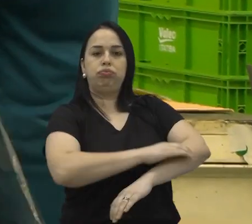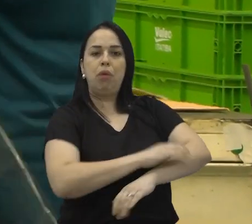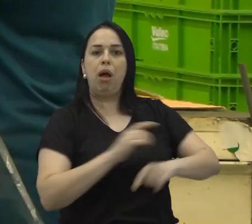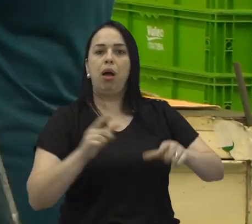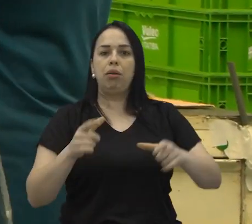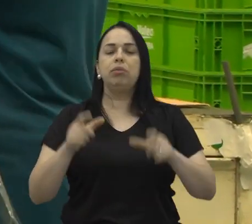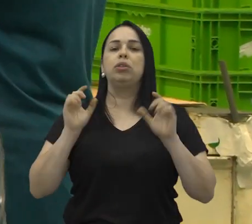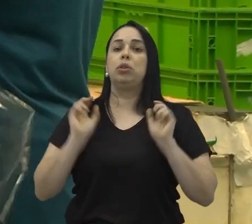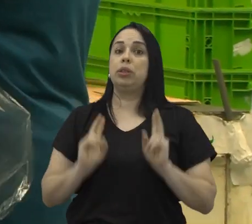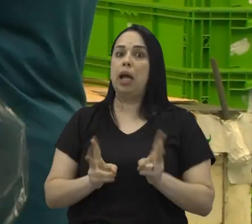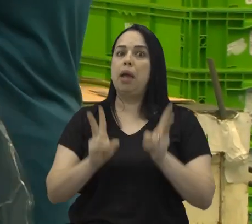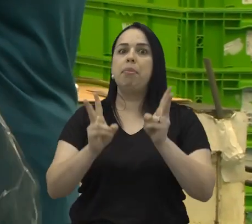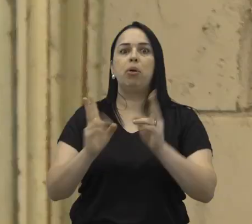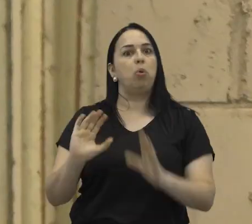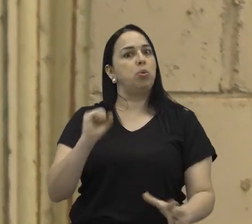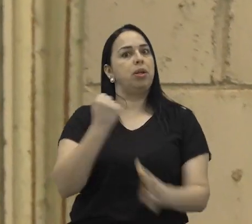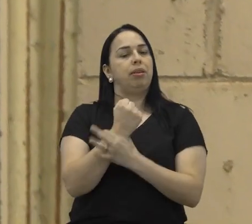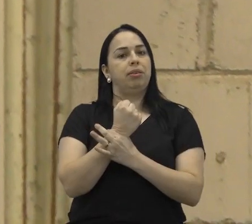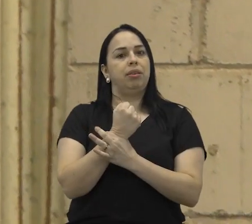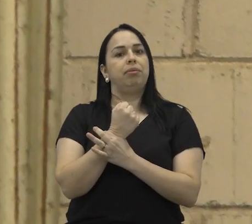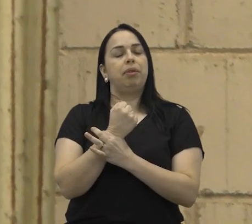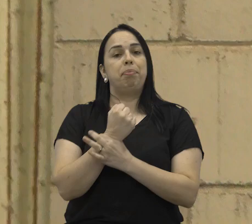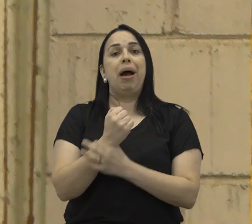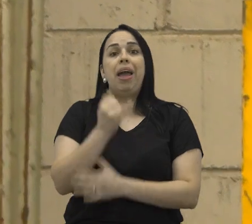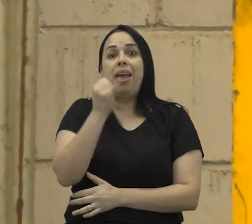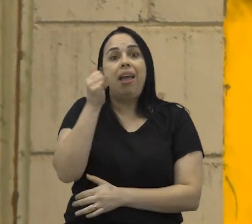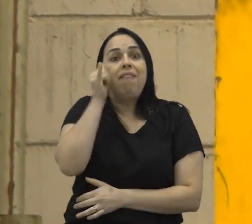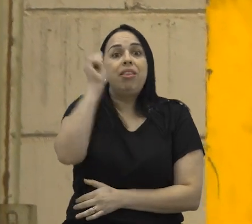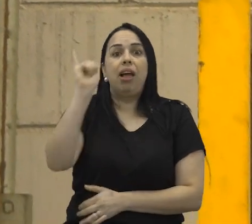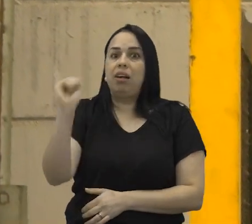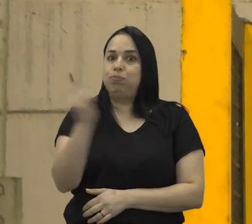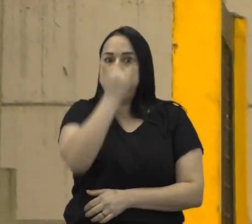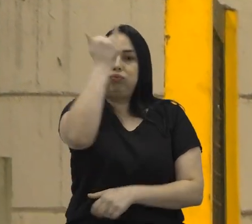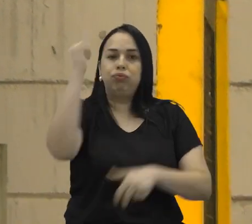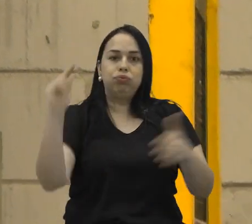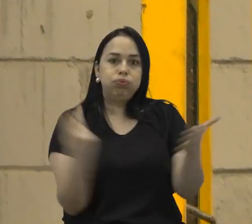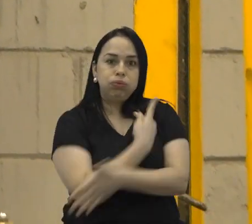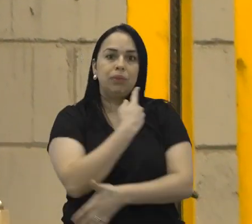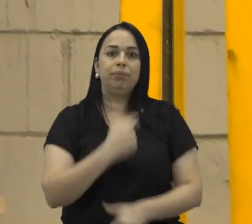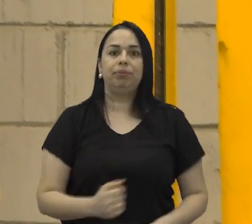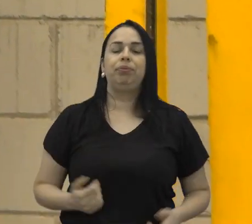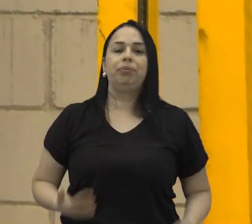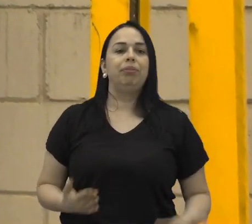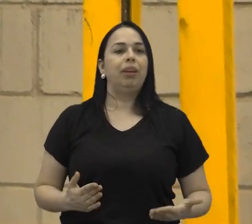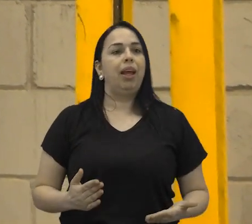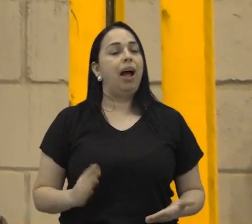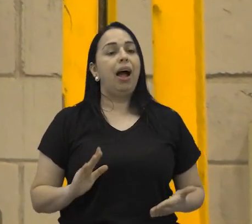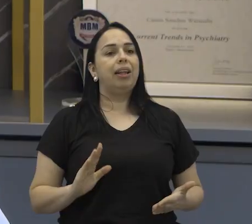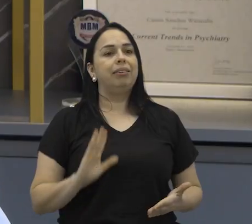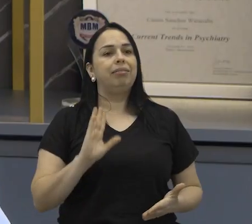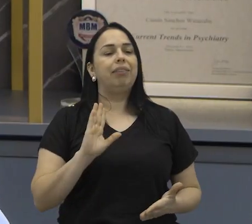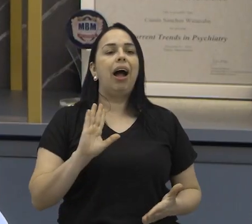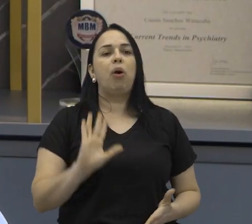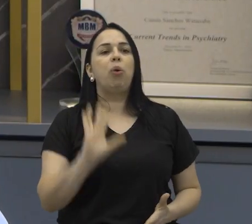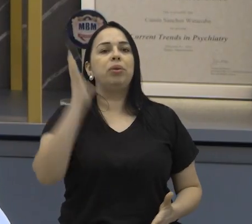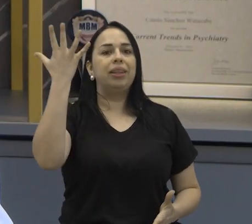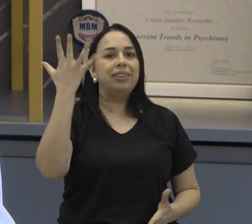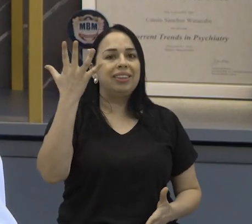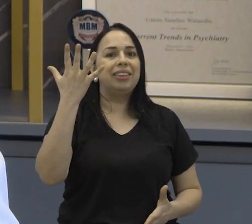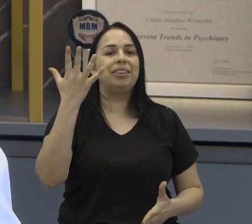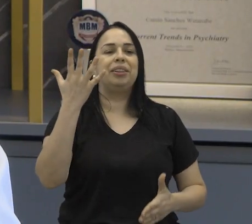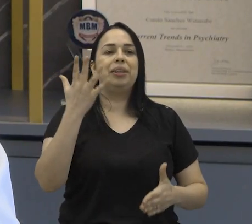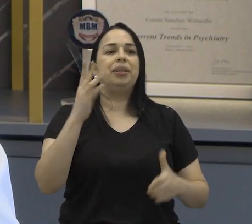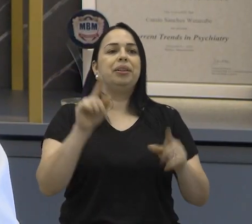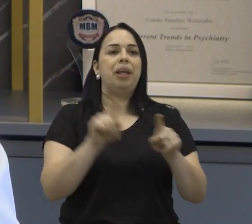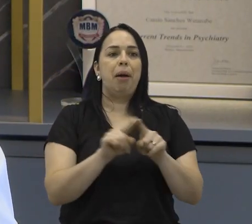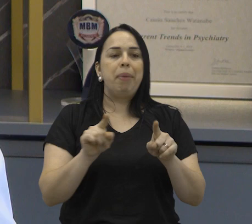usar equipamentos de segurança. Tudo para evitar os chamados acidentes de trabalho. Acidente de trabalho